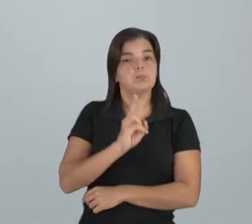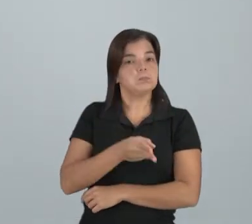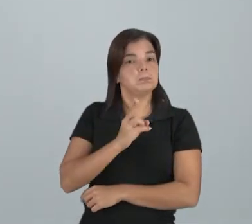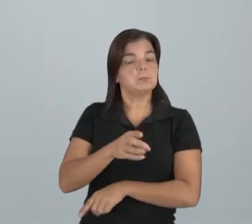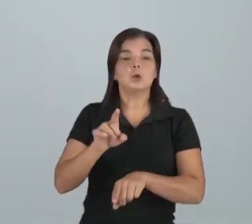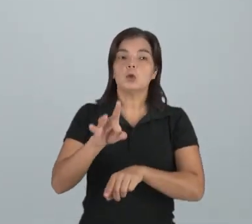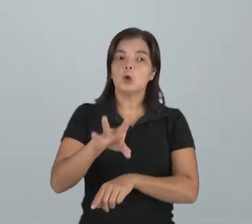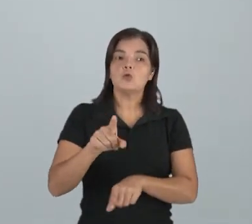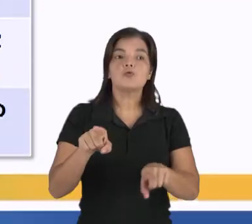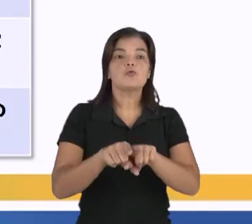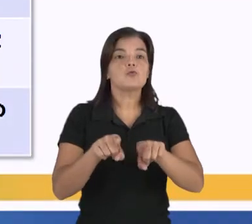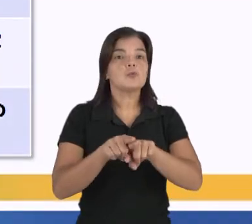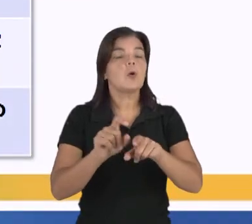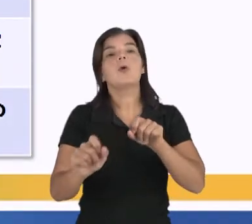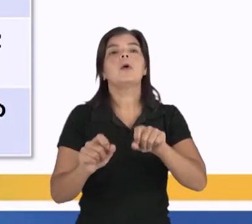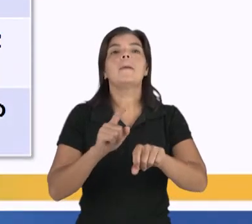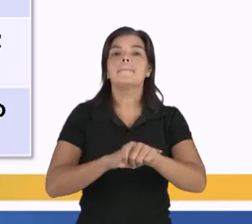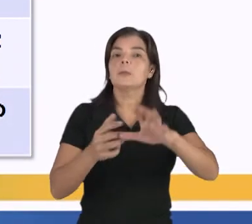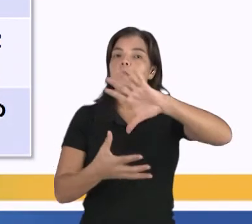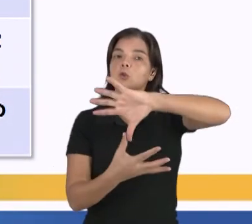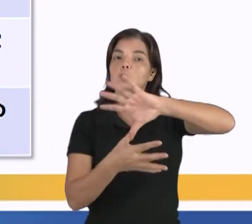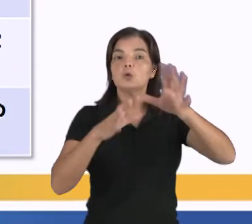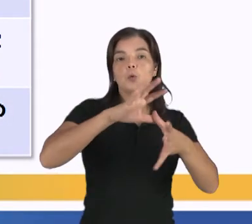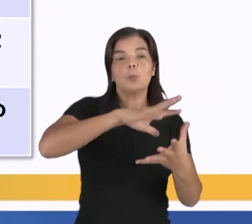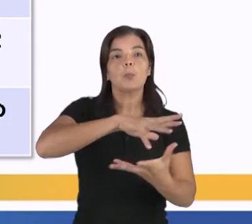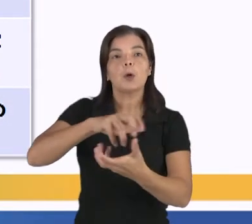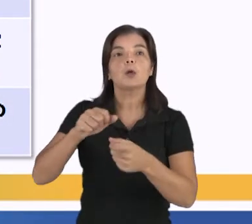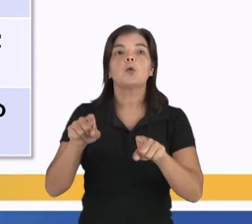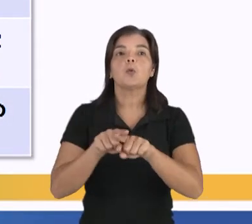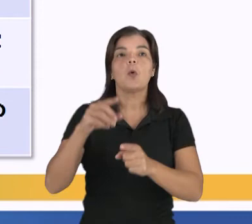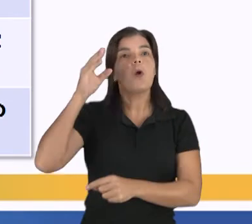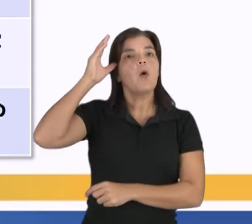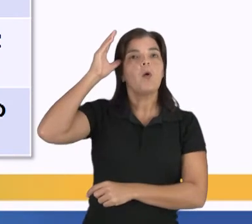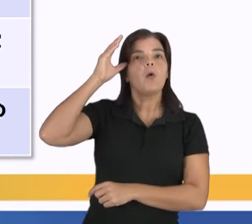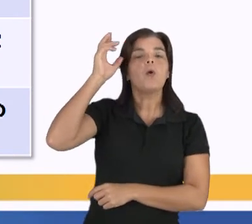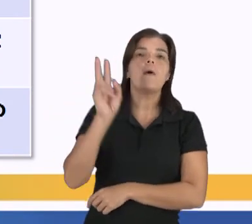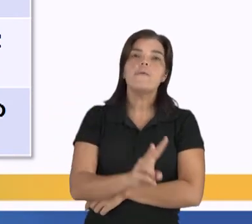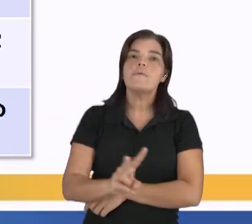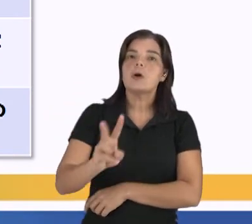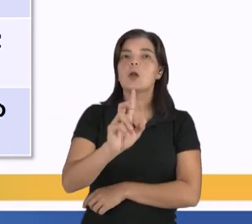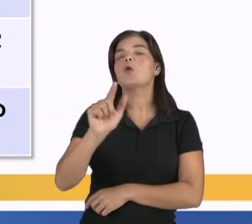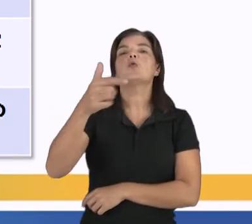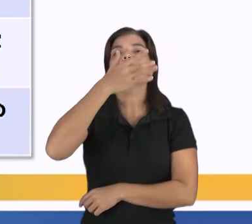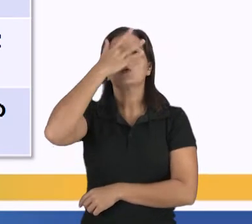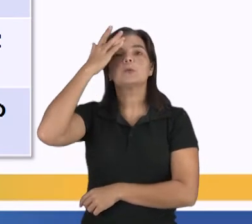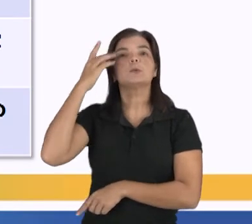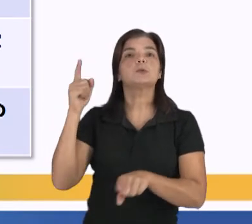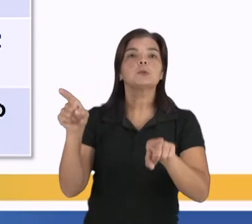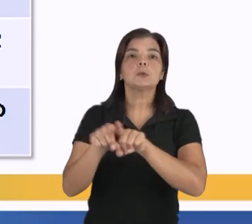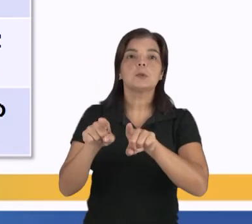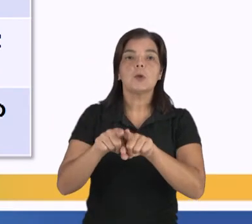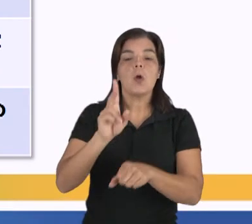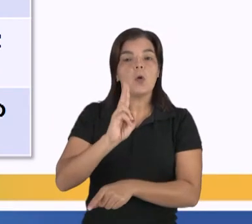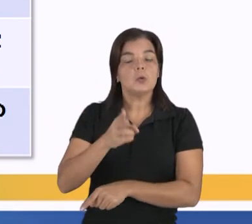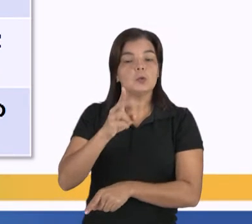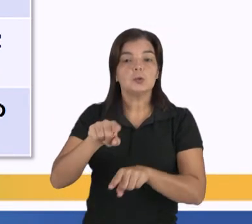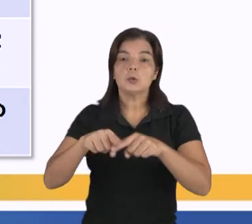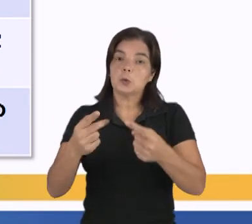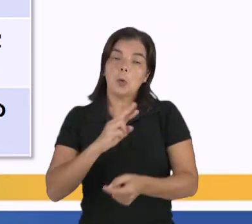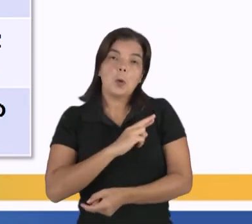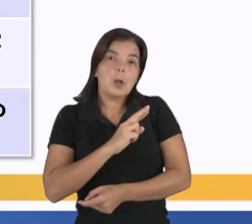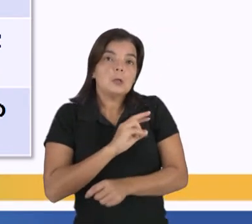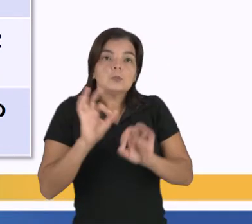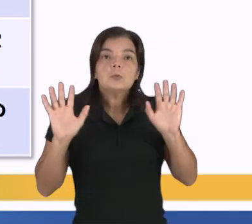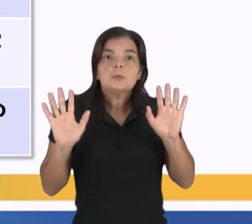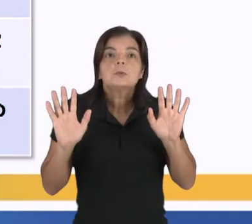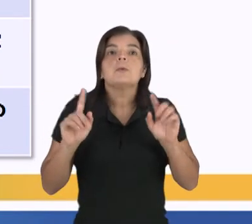permanente, não só em tempo de pandemia. Conscientização, valorizar o outro e sua forma de ser ou de não ser